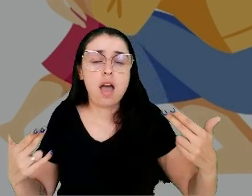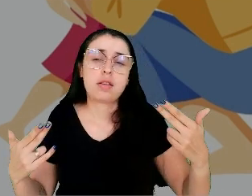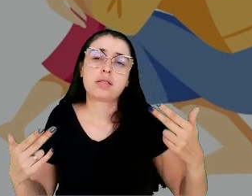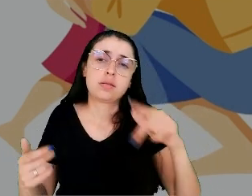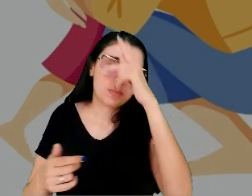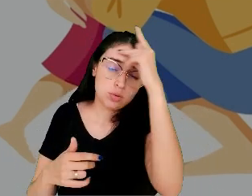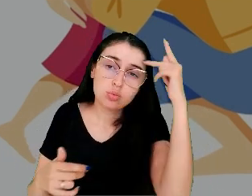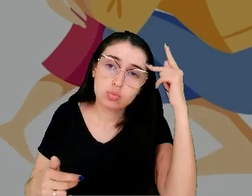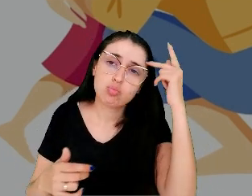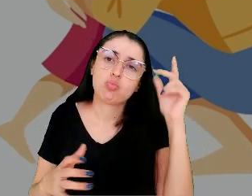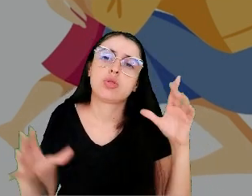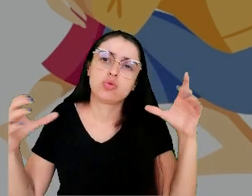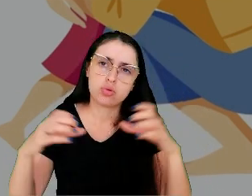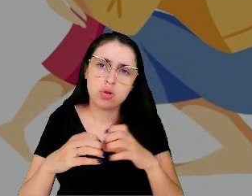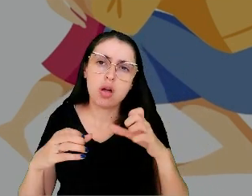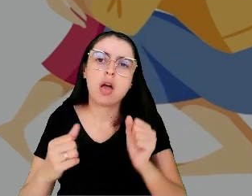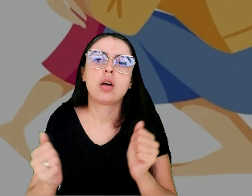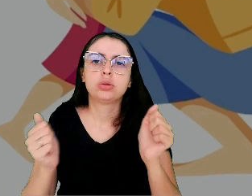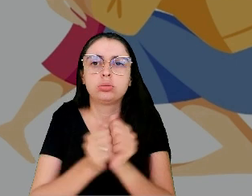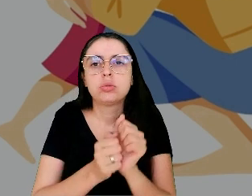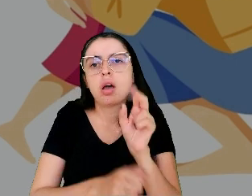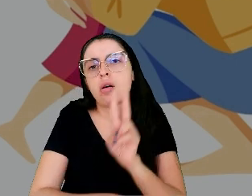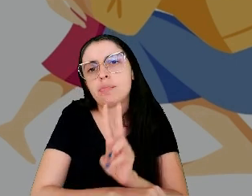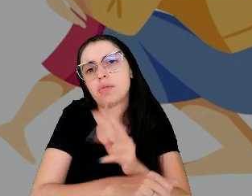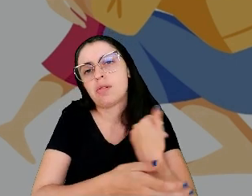pessoas participaram para